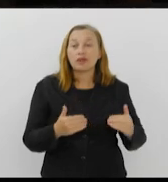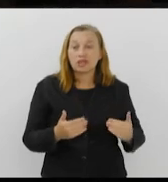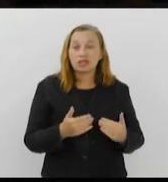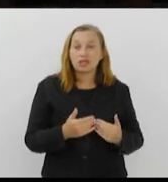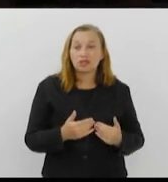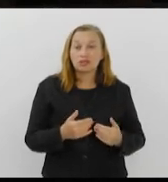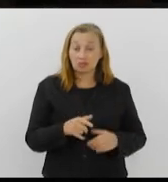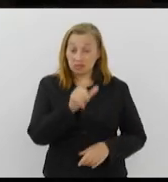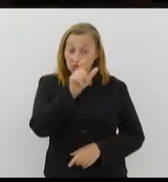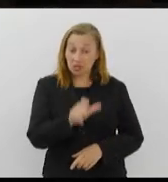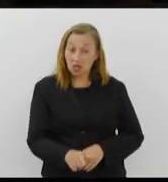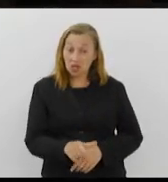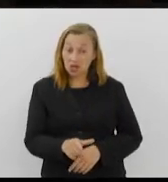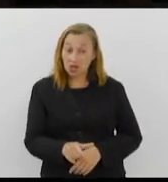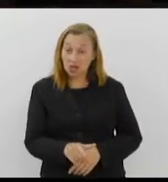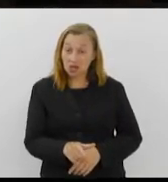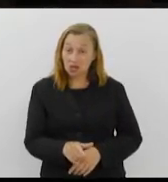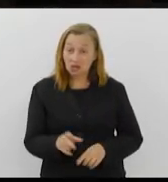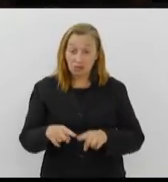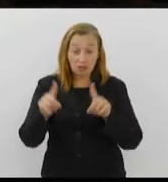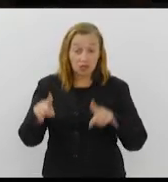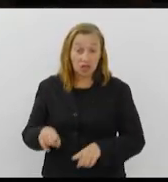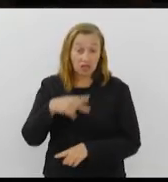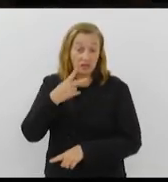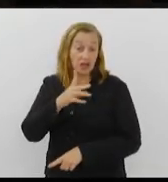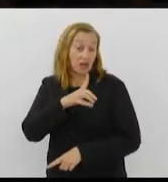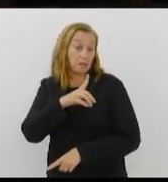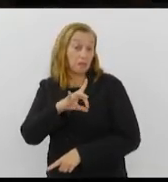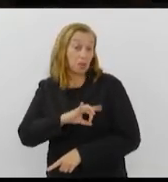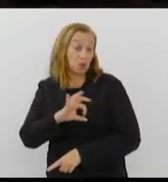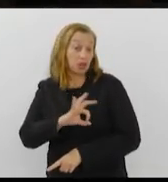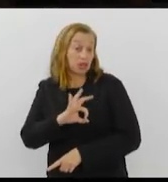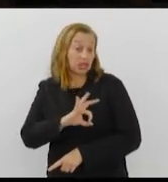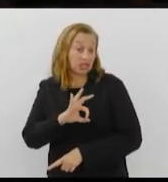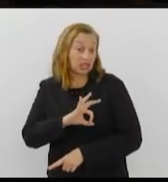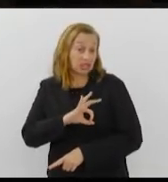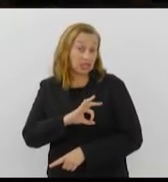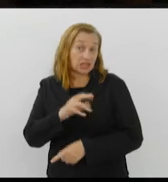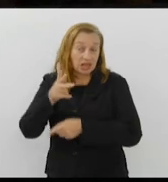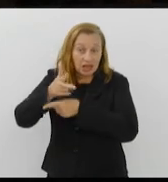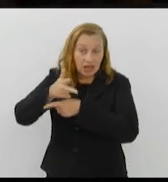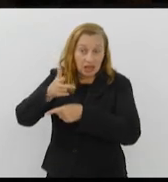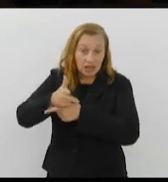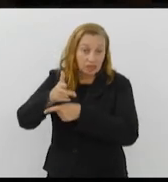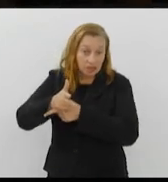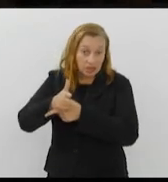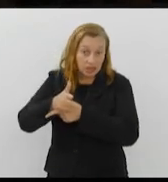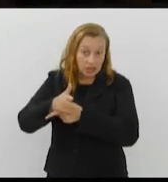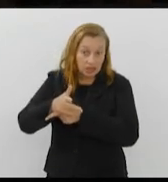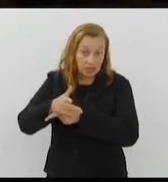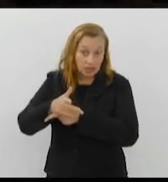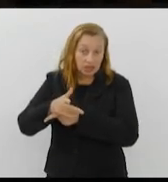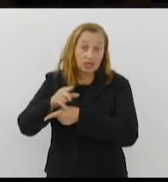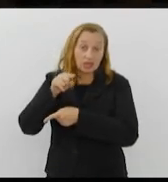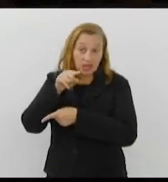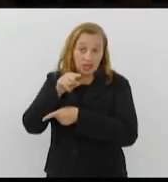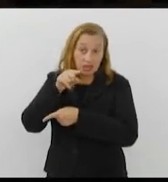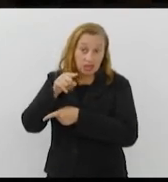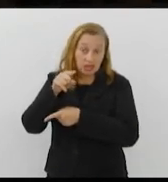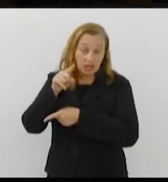que se auto-intitulam Polícia do Detro, a câmera, as imagens na íntegra das câmeras que eles estavam